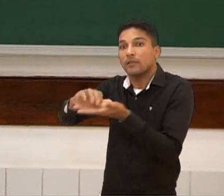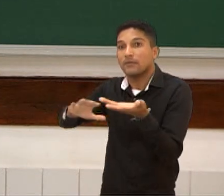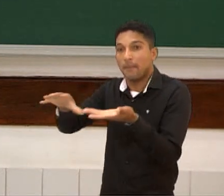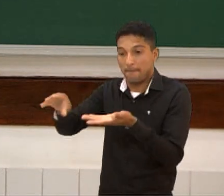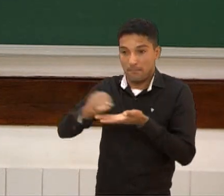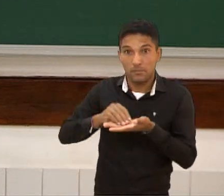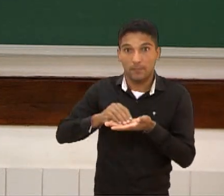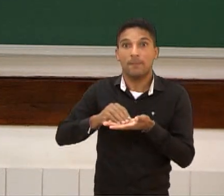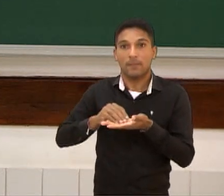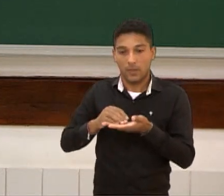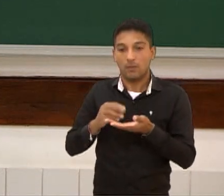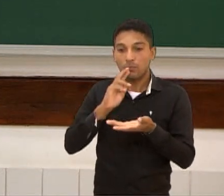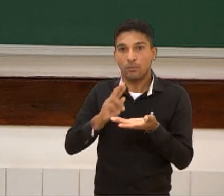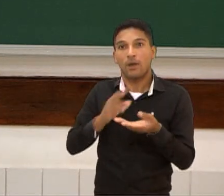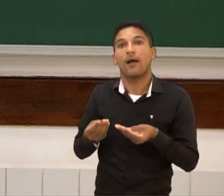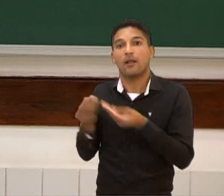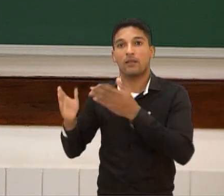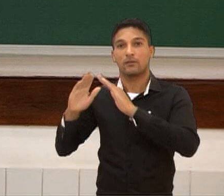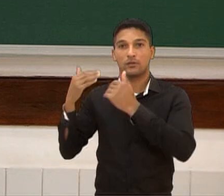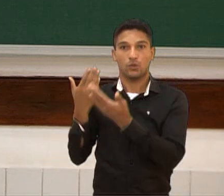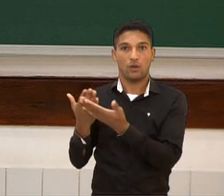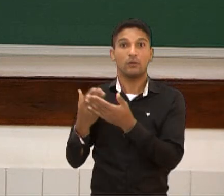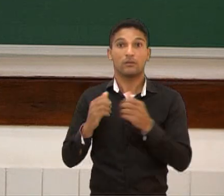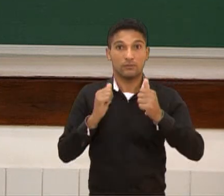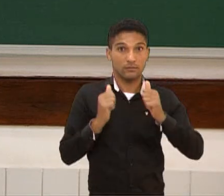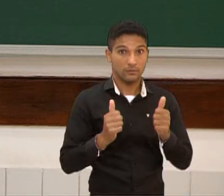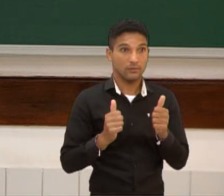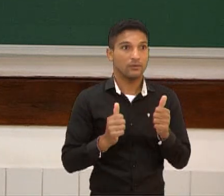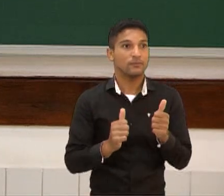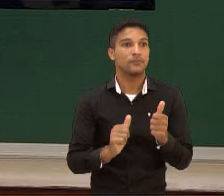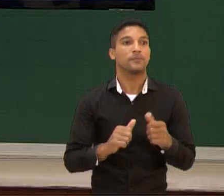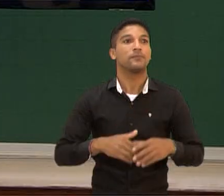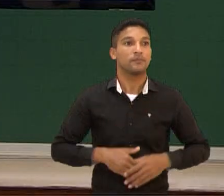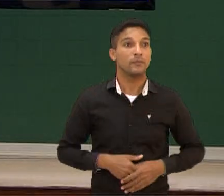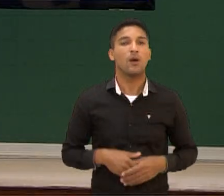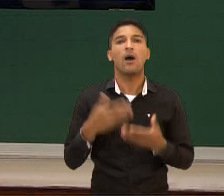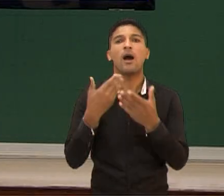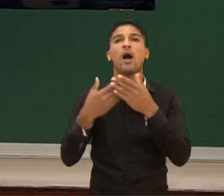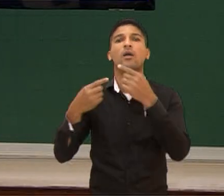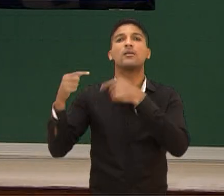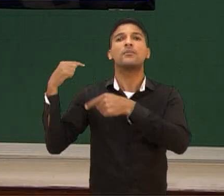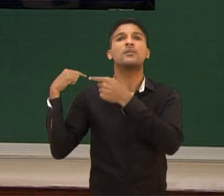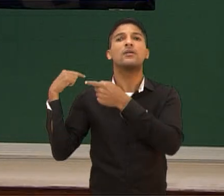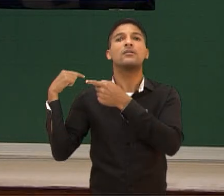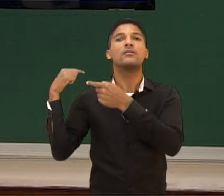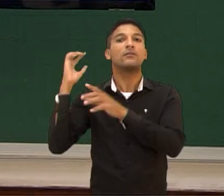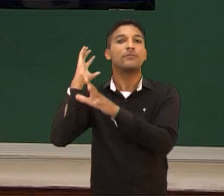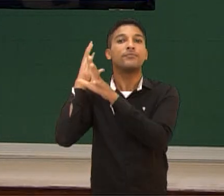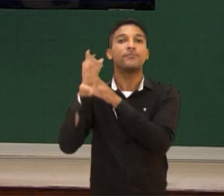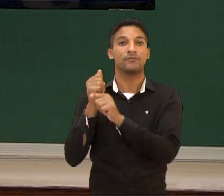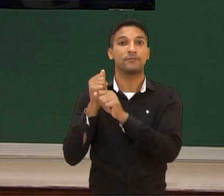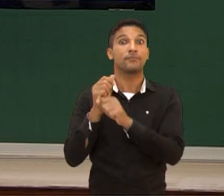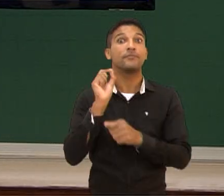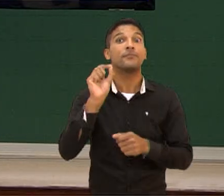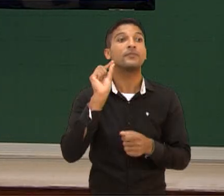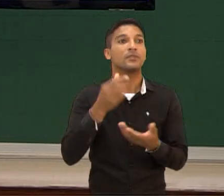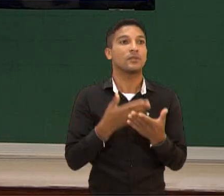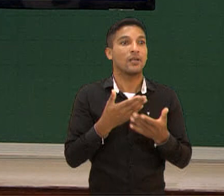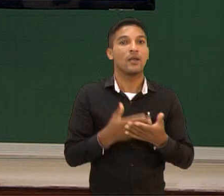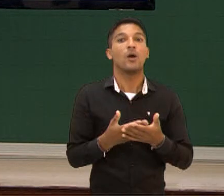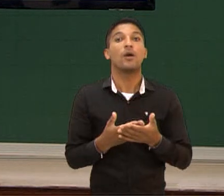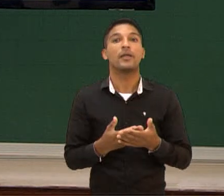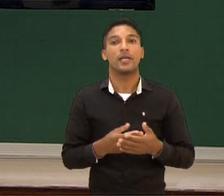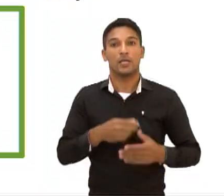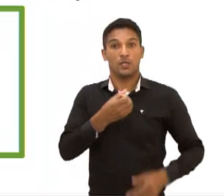Então vamos lá. A gente já lembrou do nosso recadinho de hoje e na última aula, o que a gente viu na última aula, não é? A gente viu a escrita dos